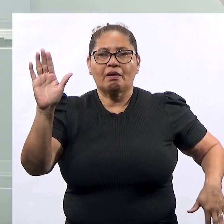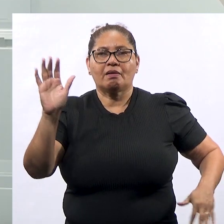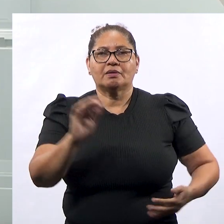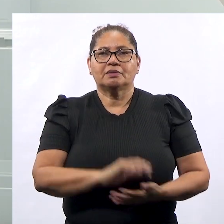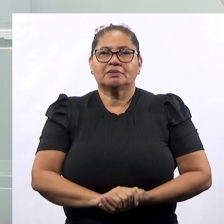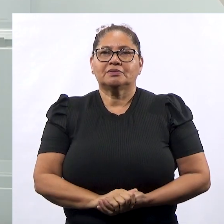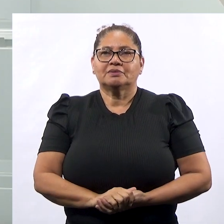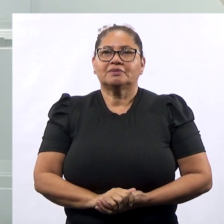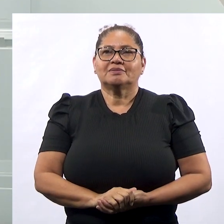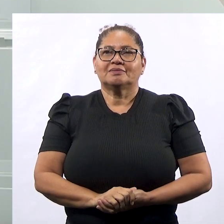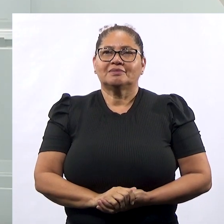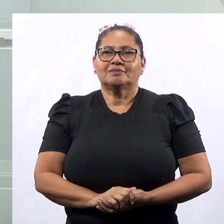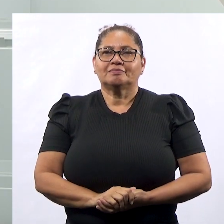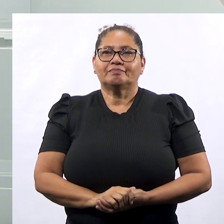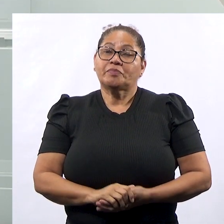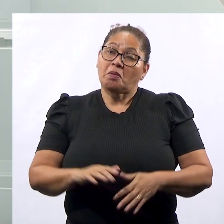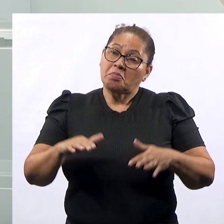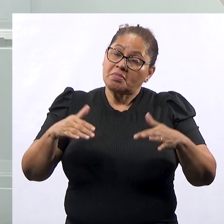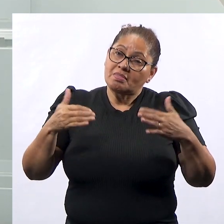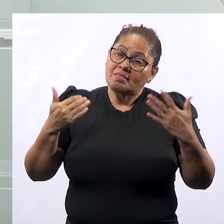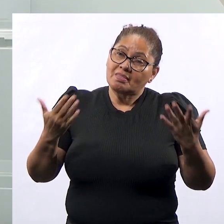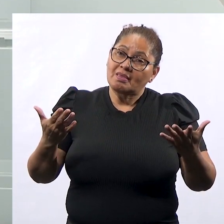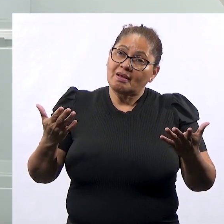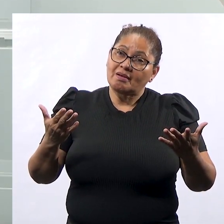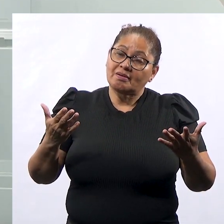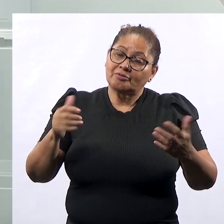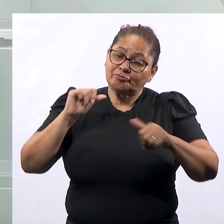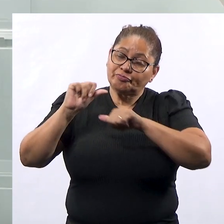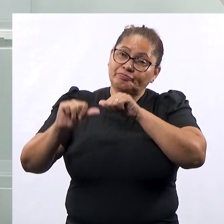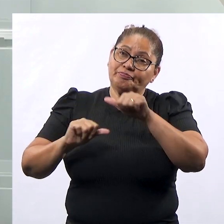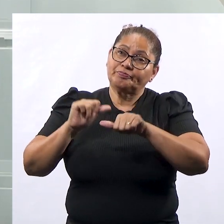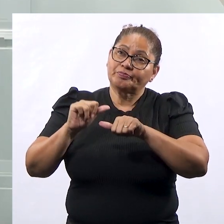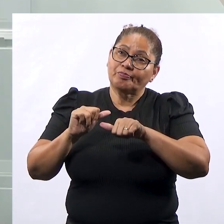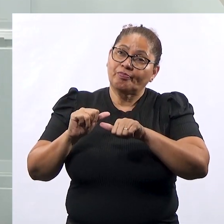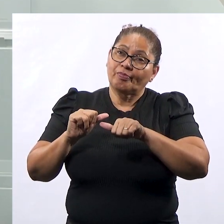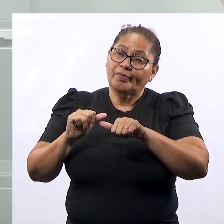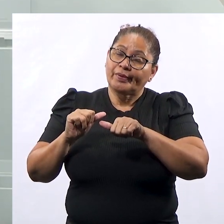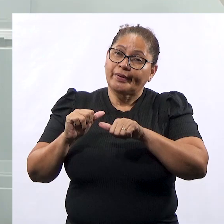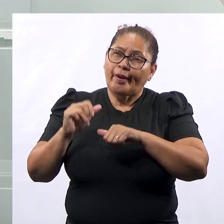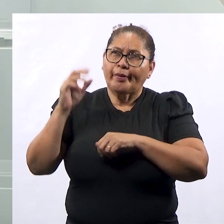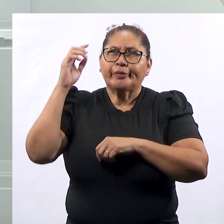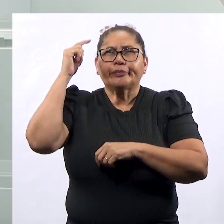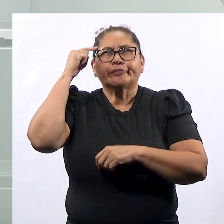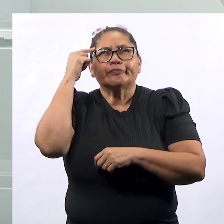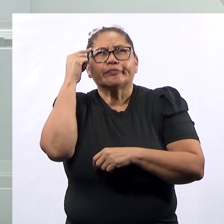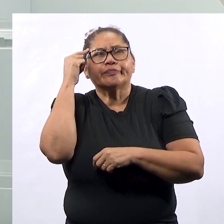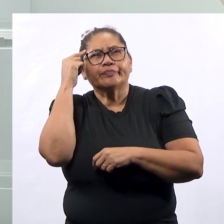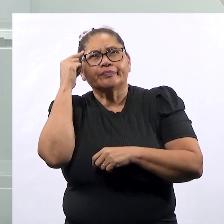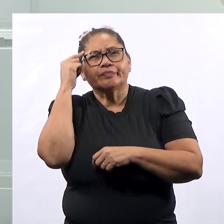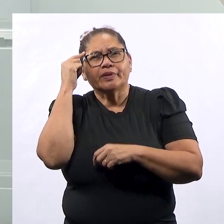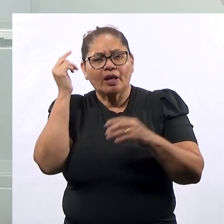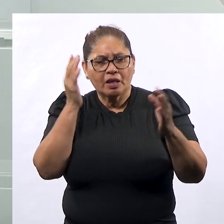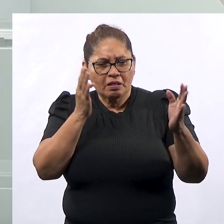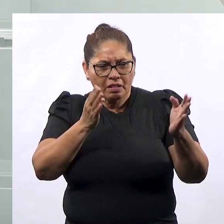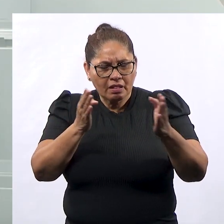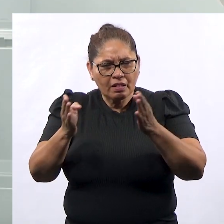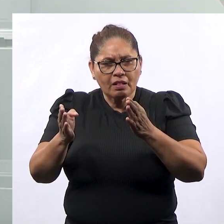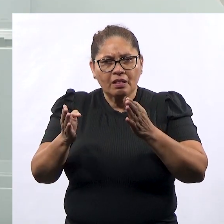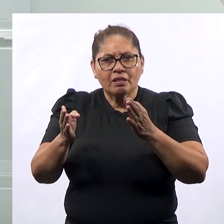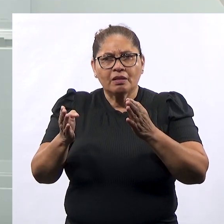nadar. E aí? Né? Então, o que é a avaliação? Como é que você interpreta a avaliação a